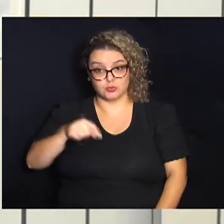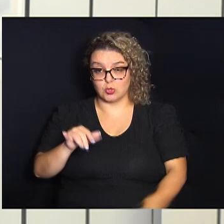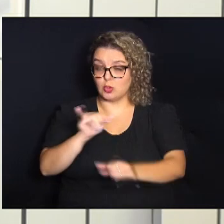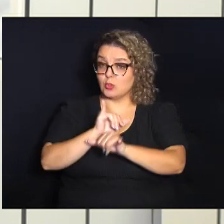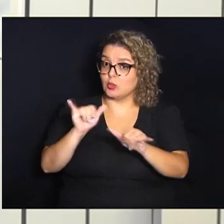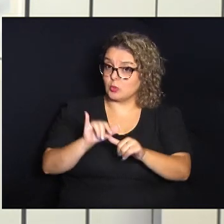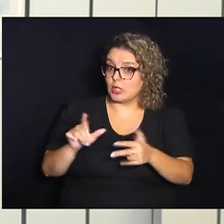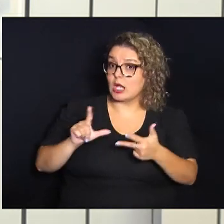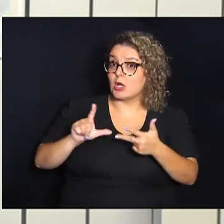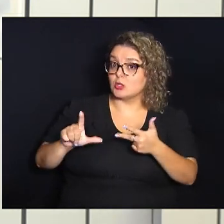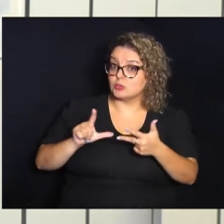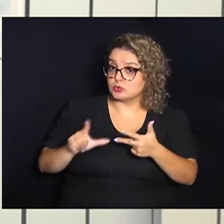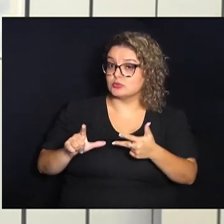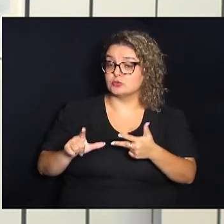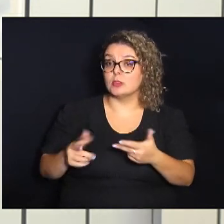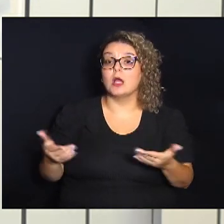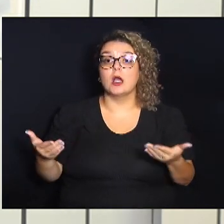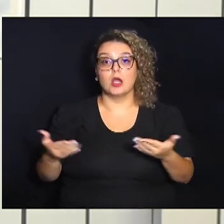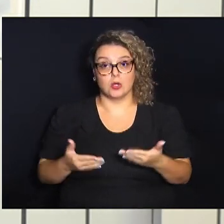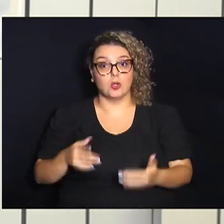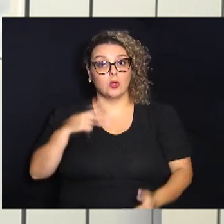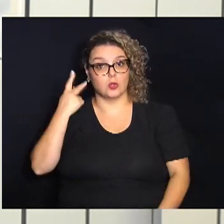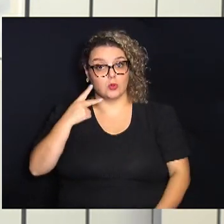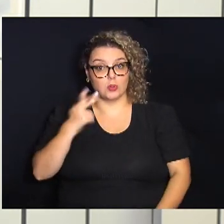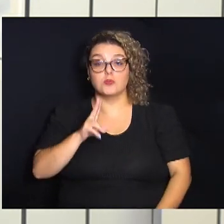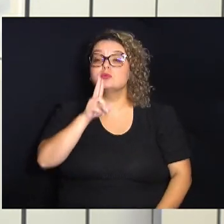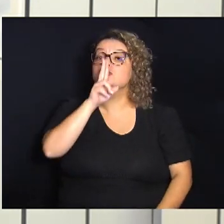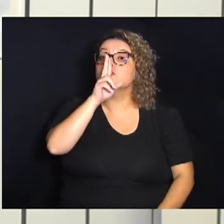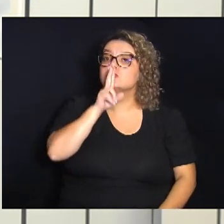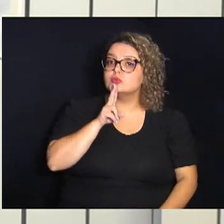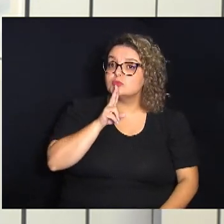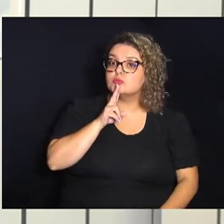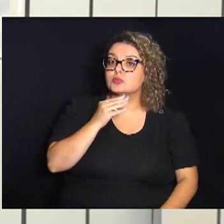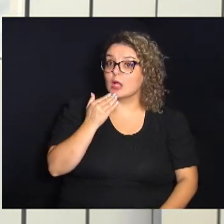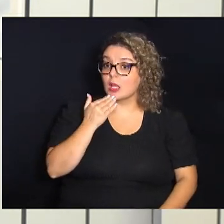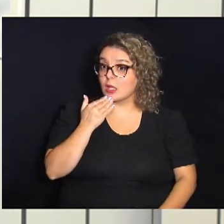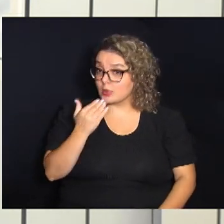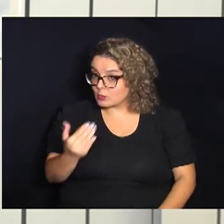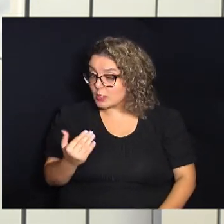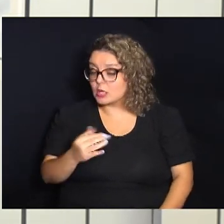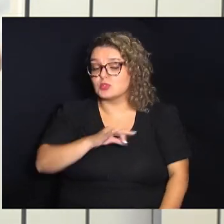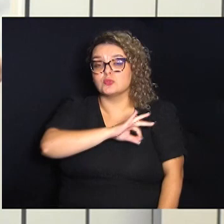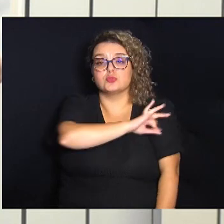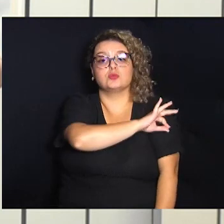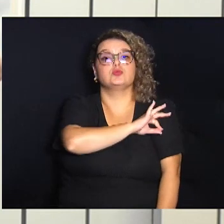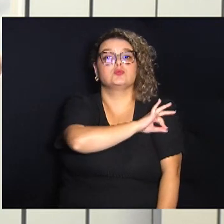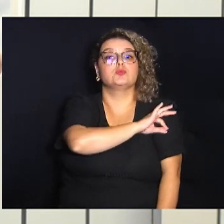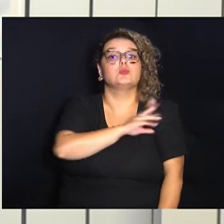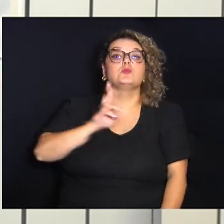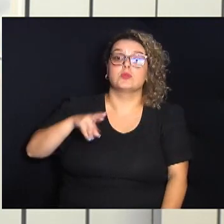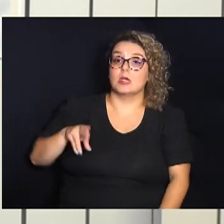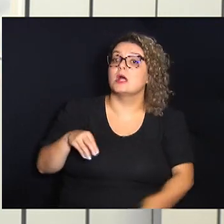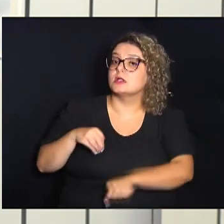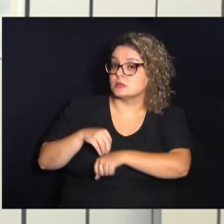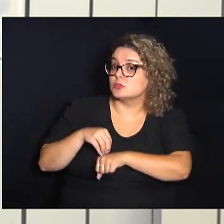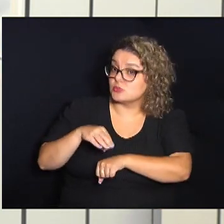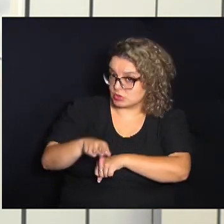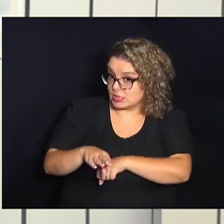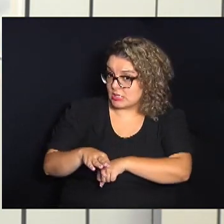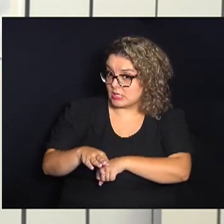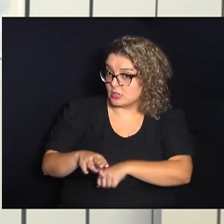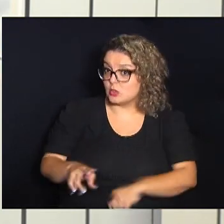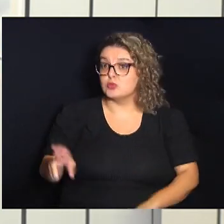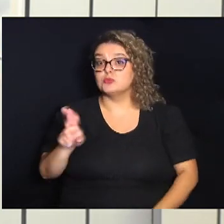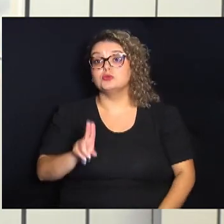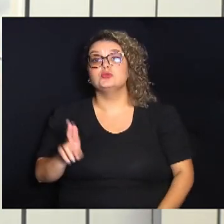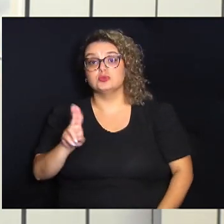do Legislativo, agora com o vereador Nelson Ostri, que solicita ao prefeito, por meio de indicação, a